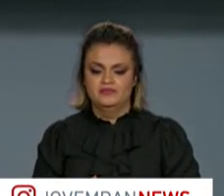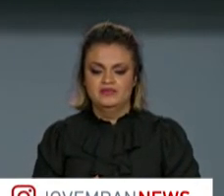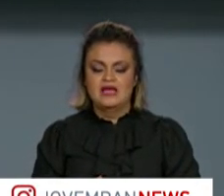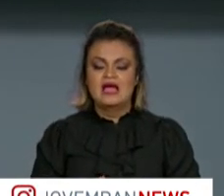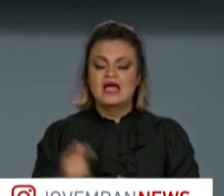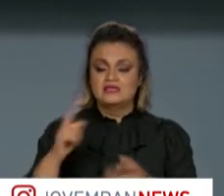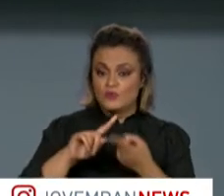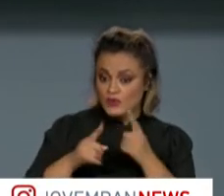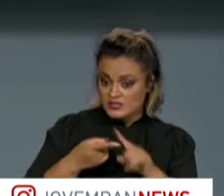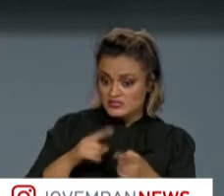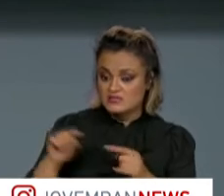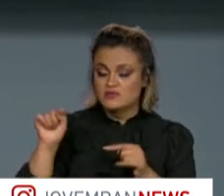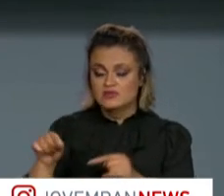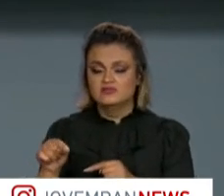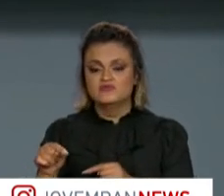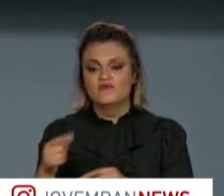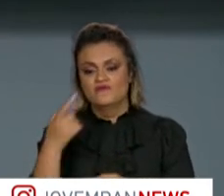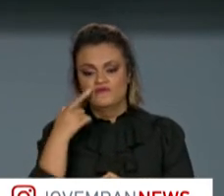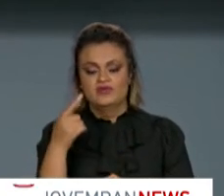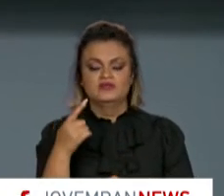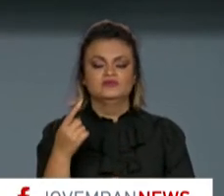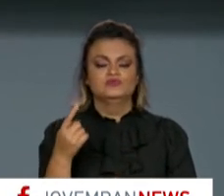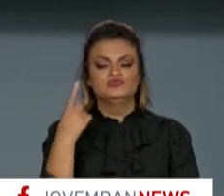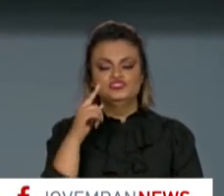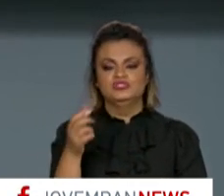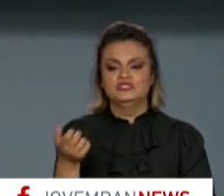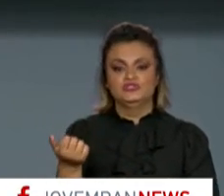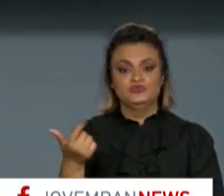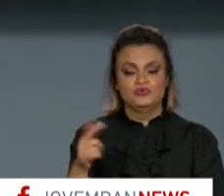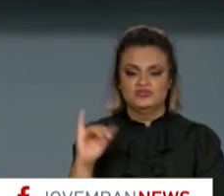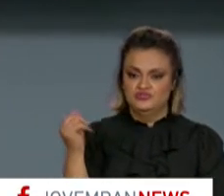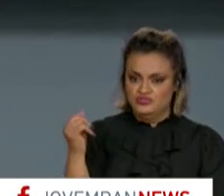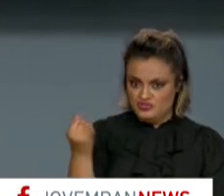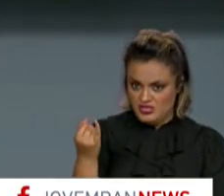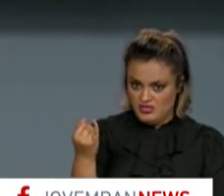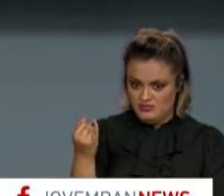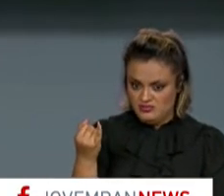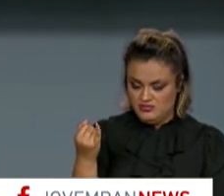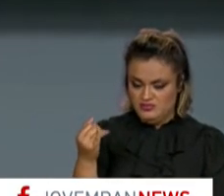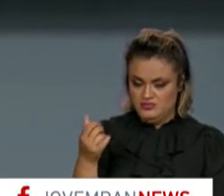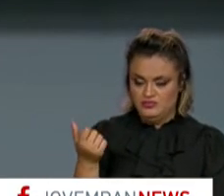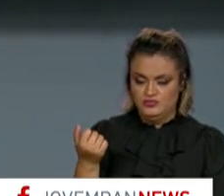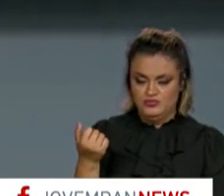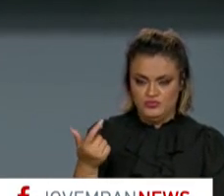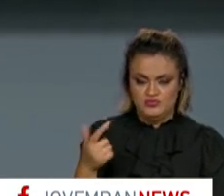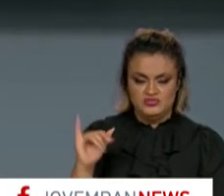Essa reoneração prevê desde o dia 12 de janeiro, né,